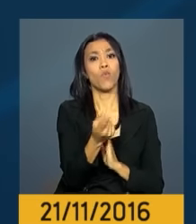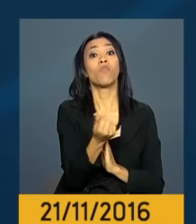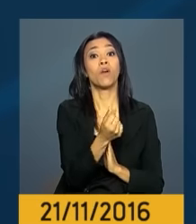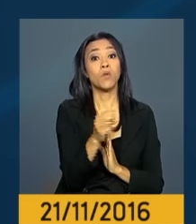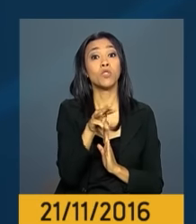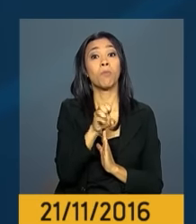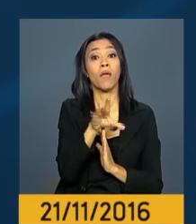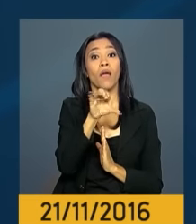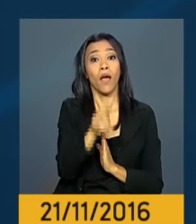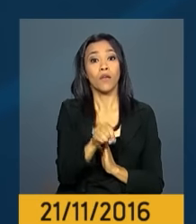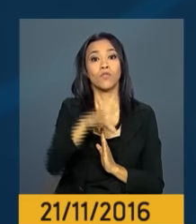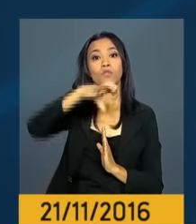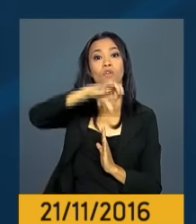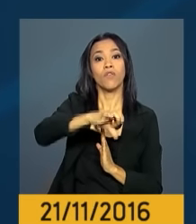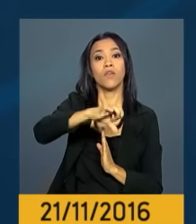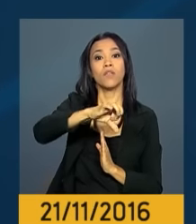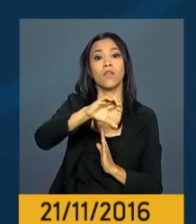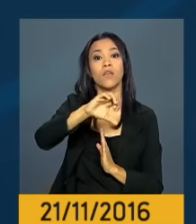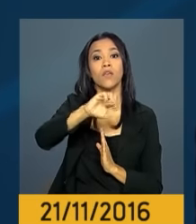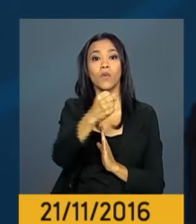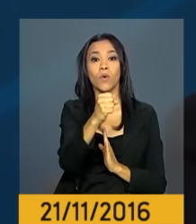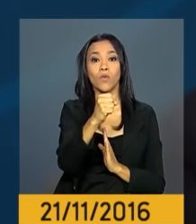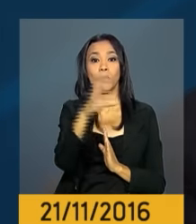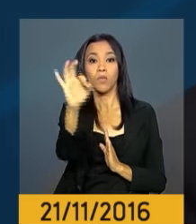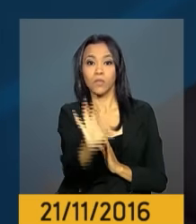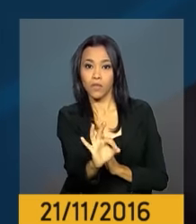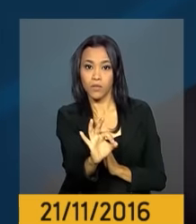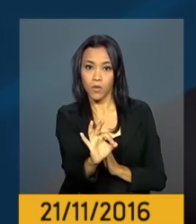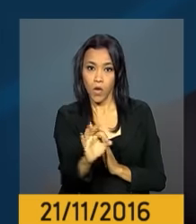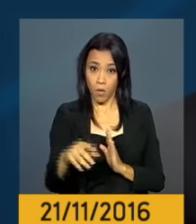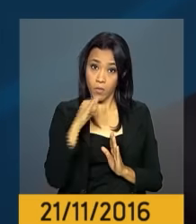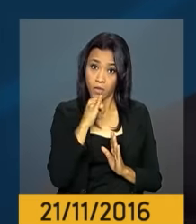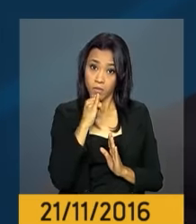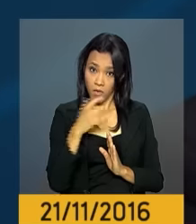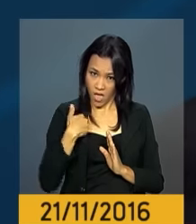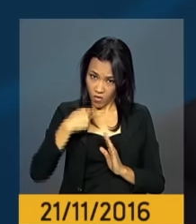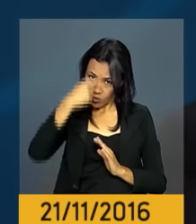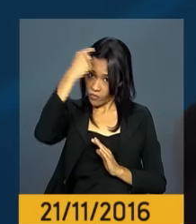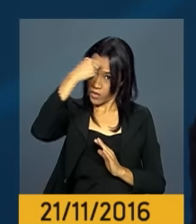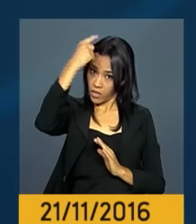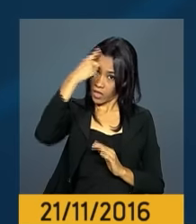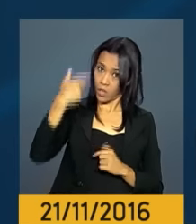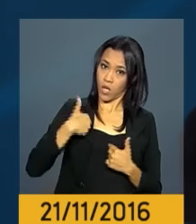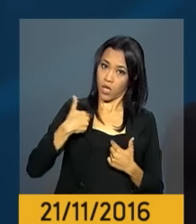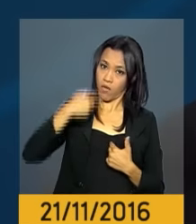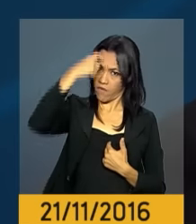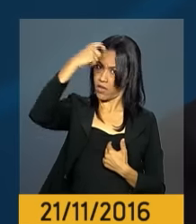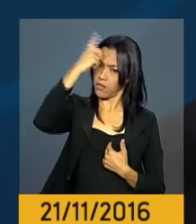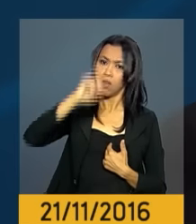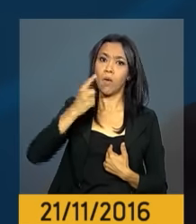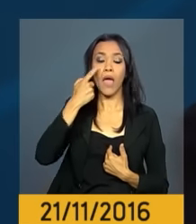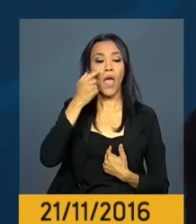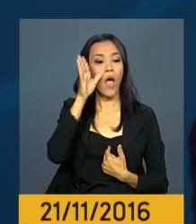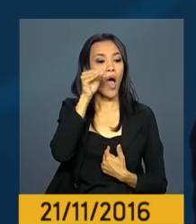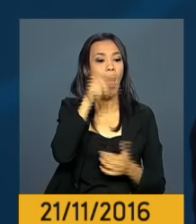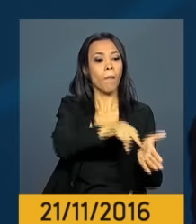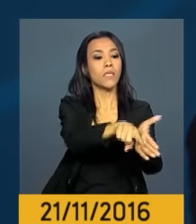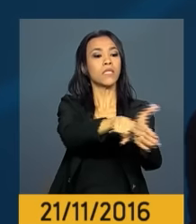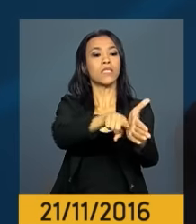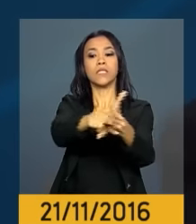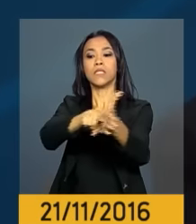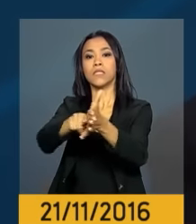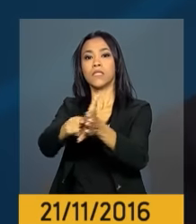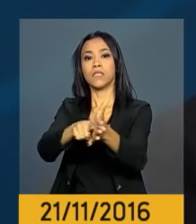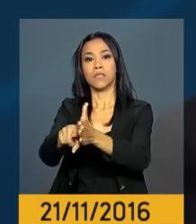mercado 98%. O senhor diz, ah, mas você que está criando isso. Não estou, não. Eu estou tirando das pesquisas de setores